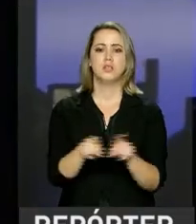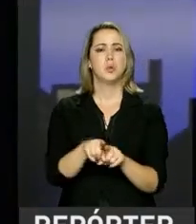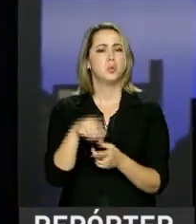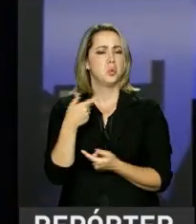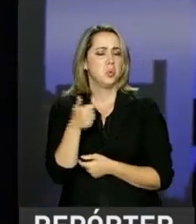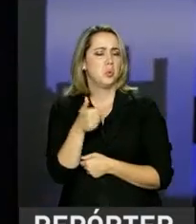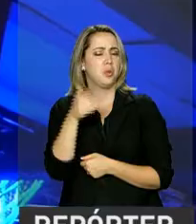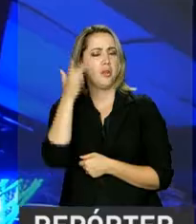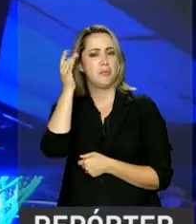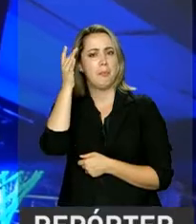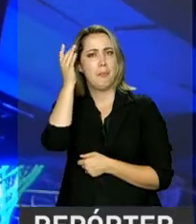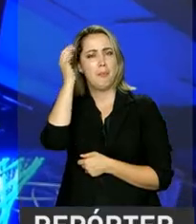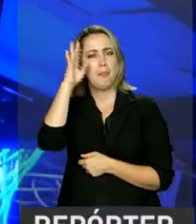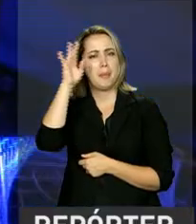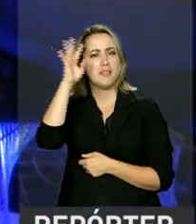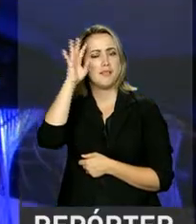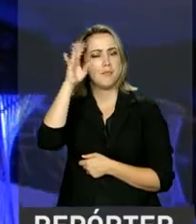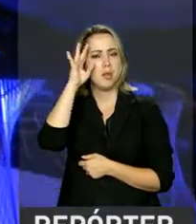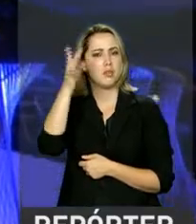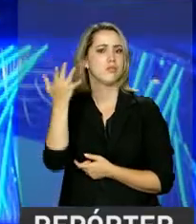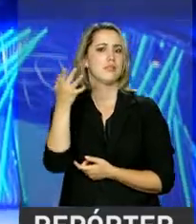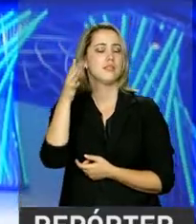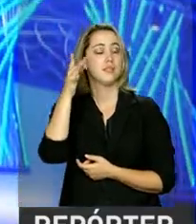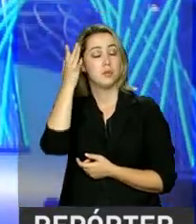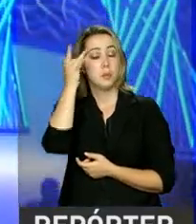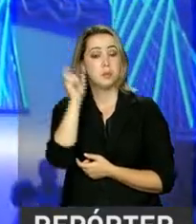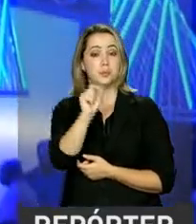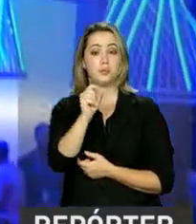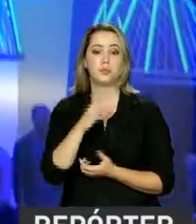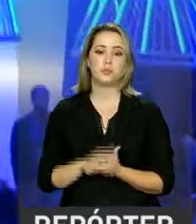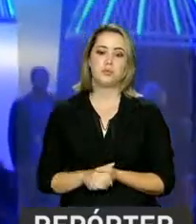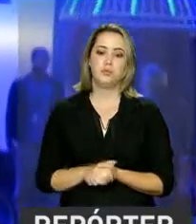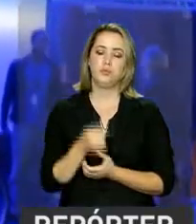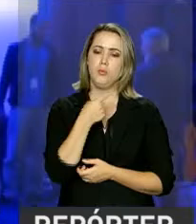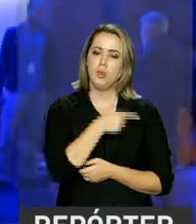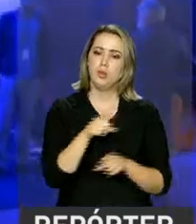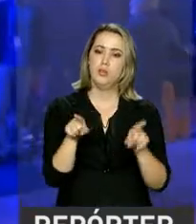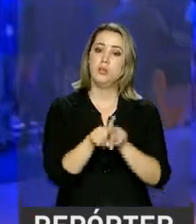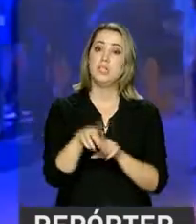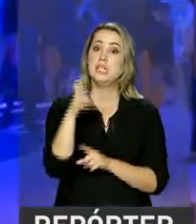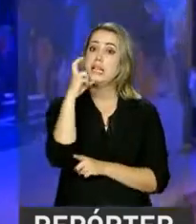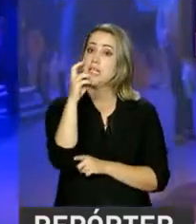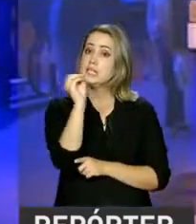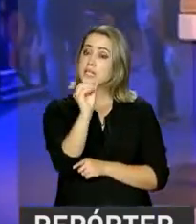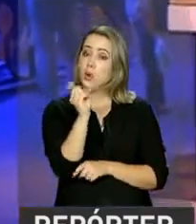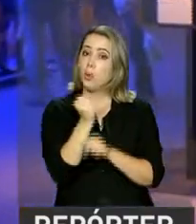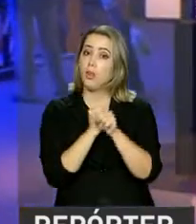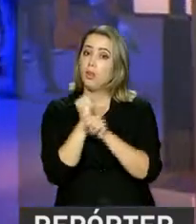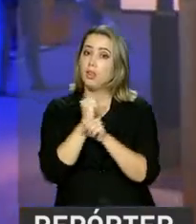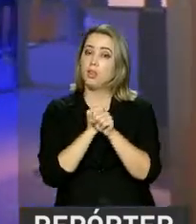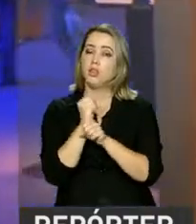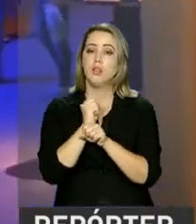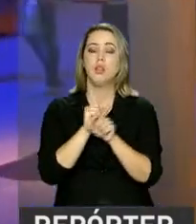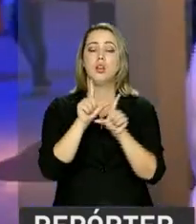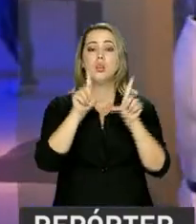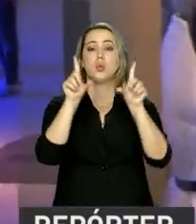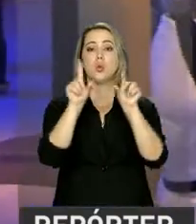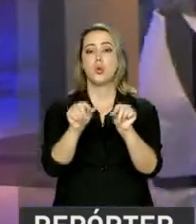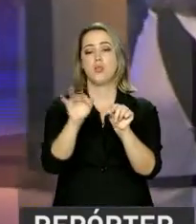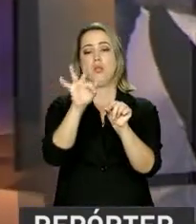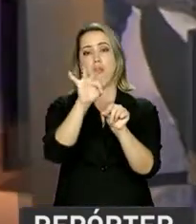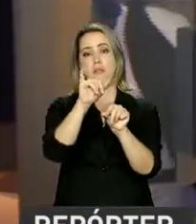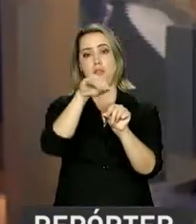amanhã, no dia a dia, né? Inovanças é uma das ações que celebram os 50 anos da FINEP, uma empresa pública que